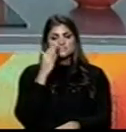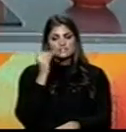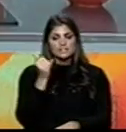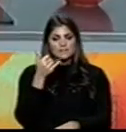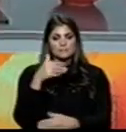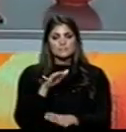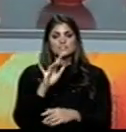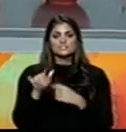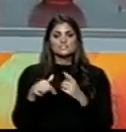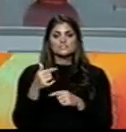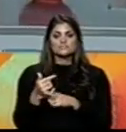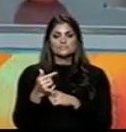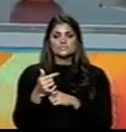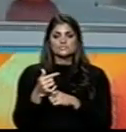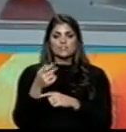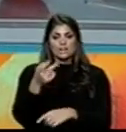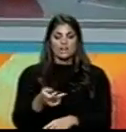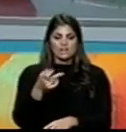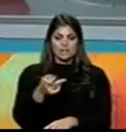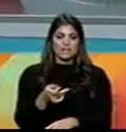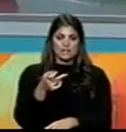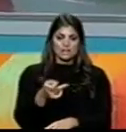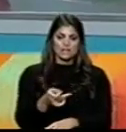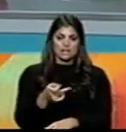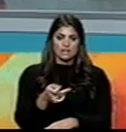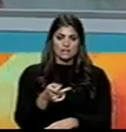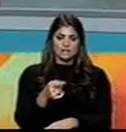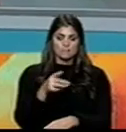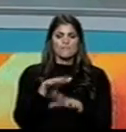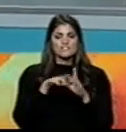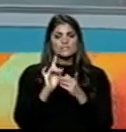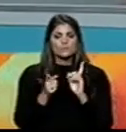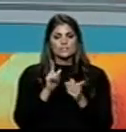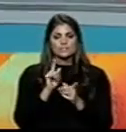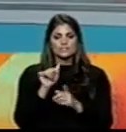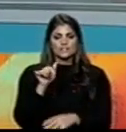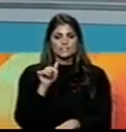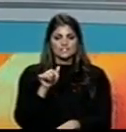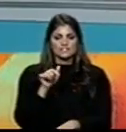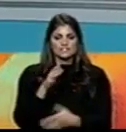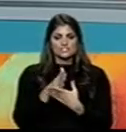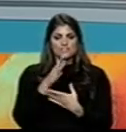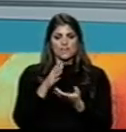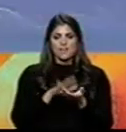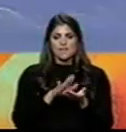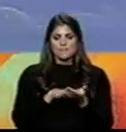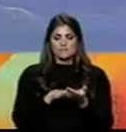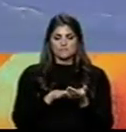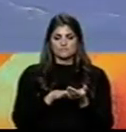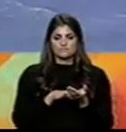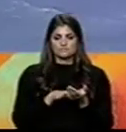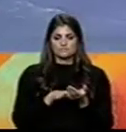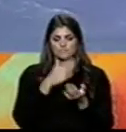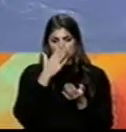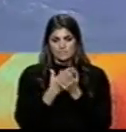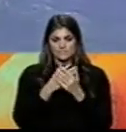sabes que eles depois... Esta eles aqui? Vão levedar. Calma. Eles vão... O que é que me vais fazer à farinha? Nada, vou só pôr aqui, na minha mão. Ah, ok, estava aí à frente. Para não ficar à